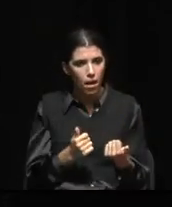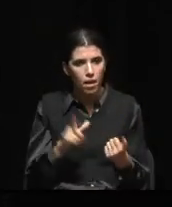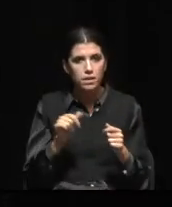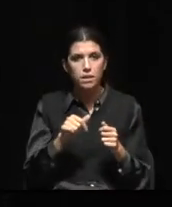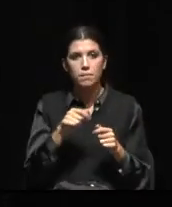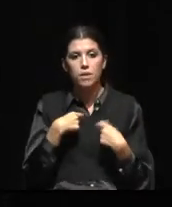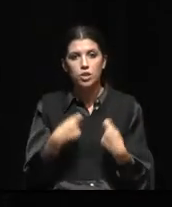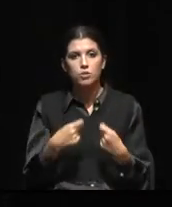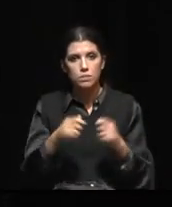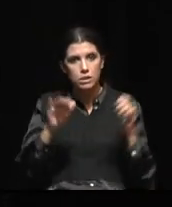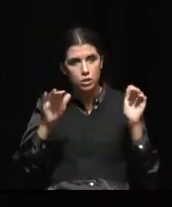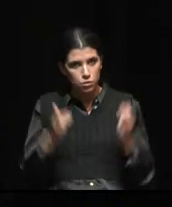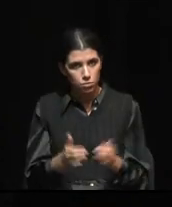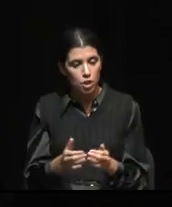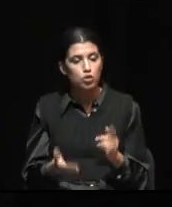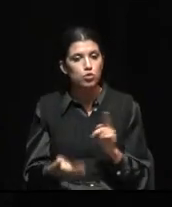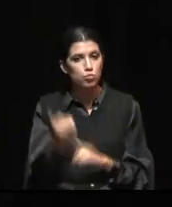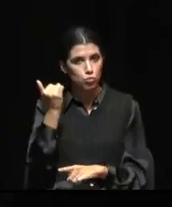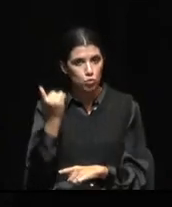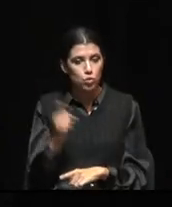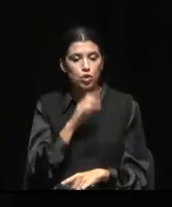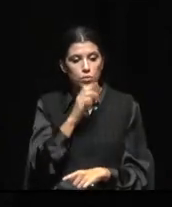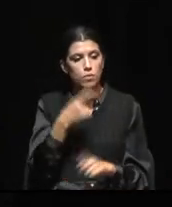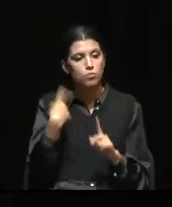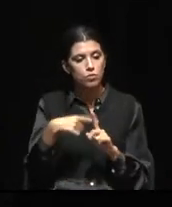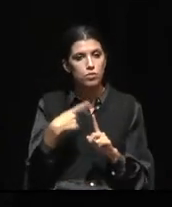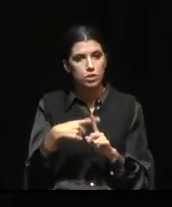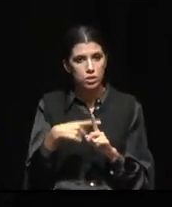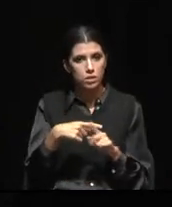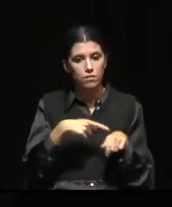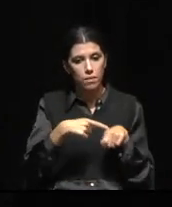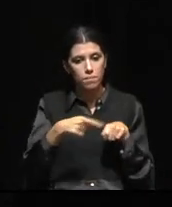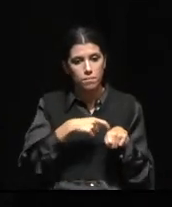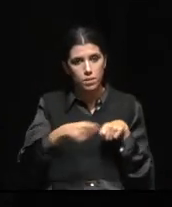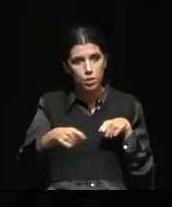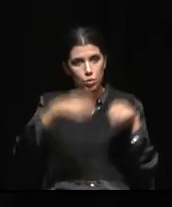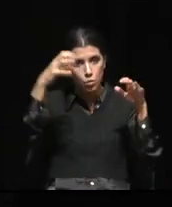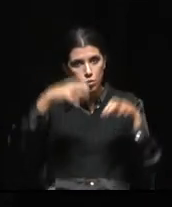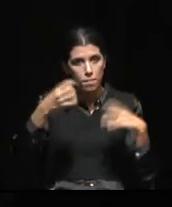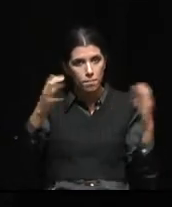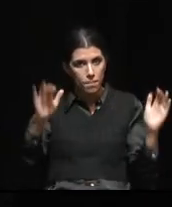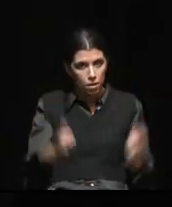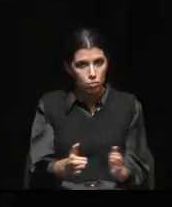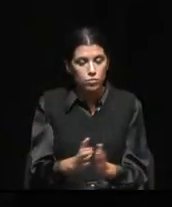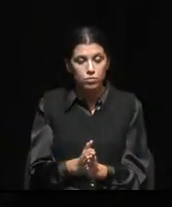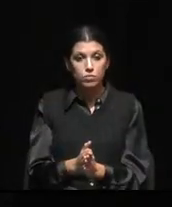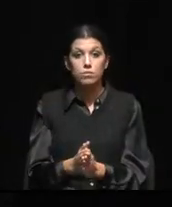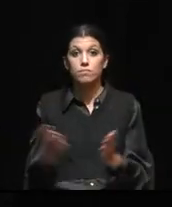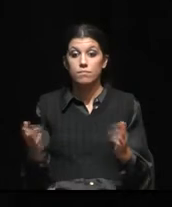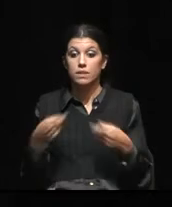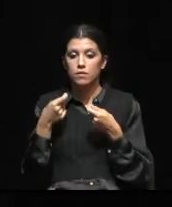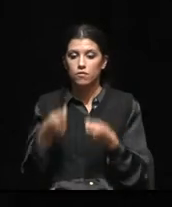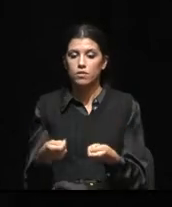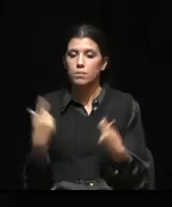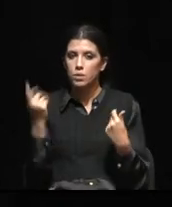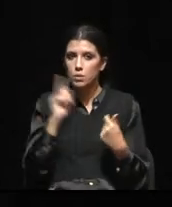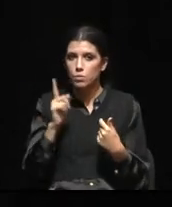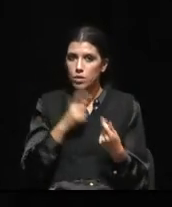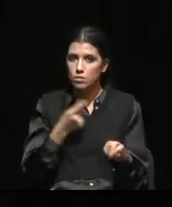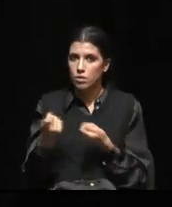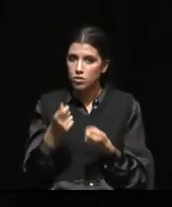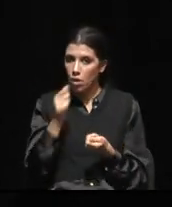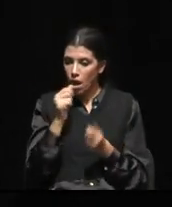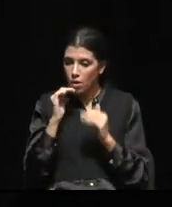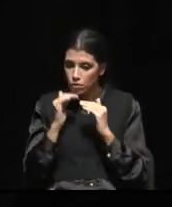substancial do seu desperdício respondendo positivamente a períodos de menor precipitação os investimentos estruturais para a gestão